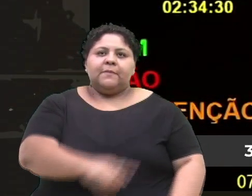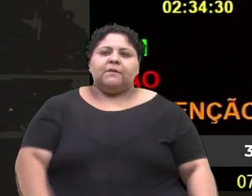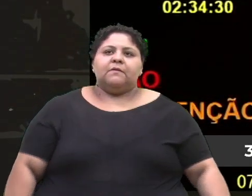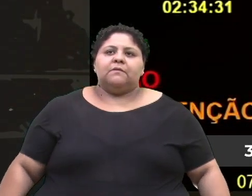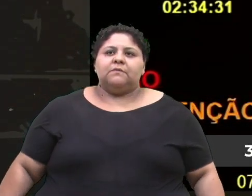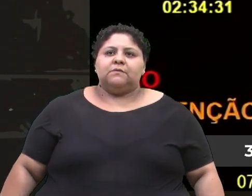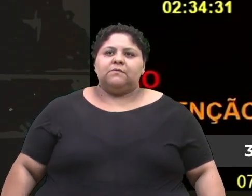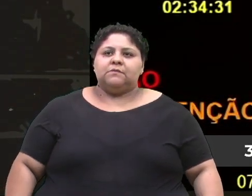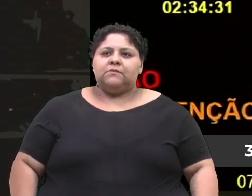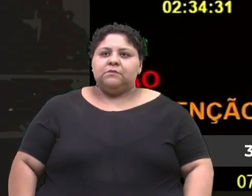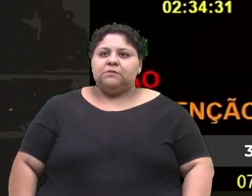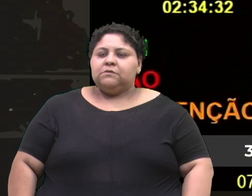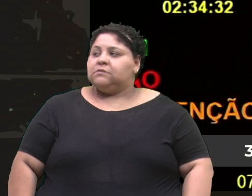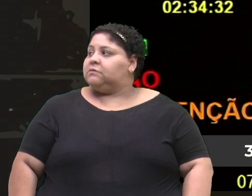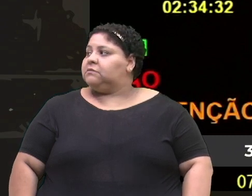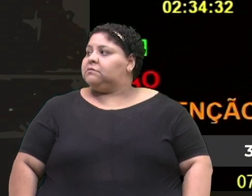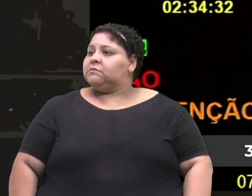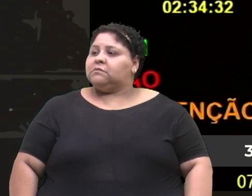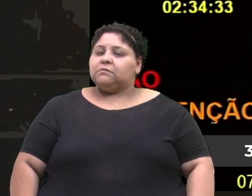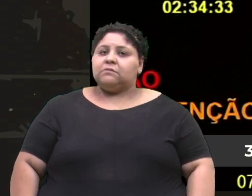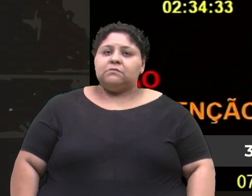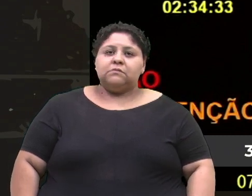senhor presidente. Fantinel vota sim.